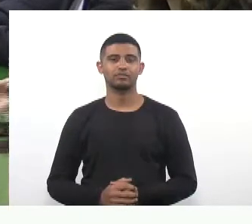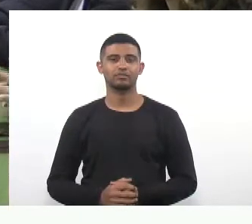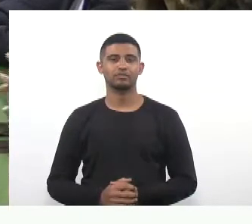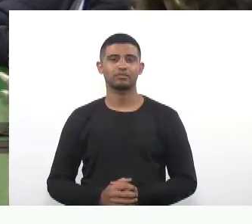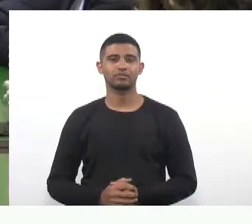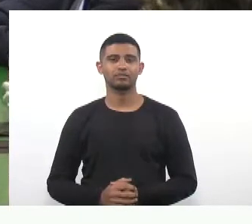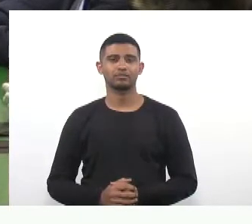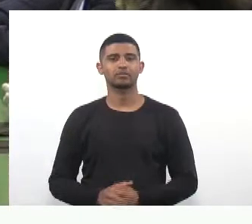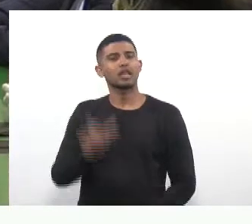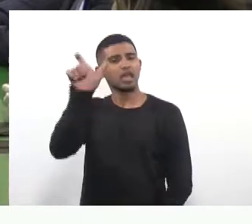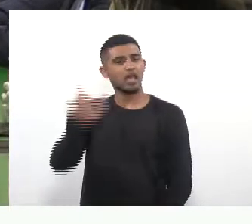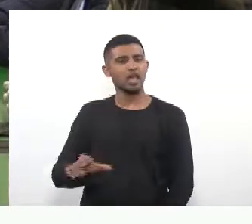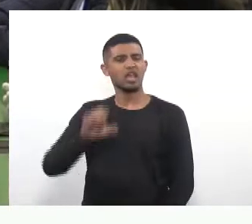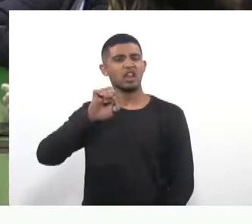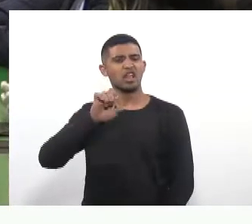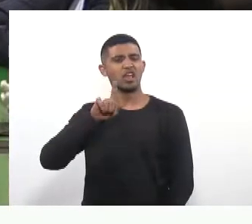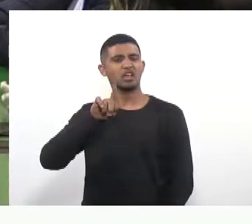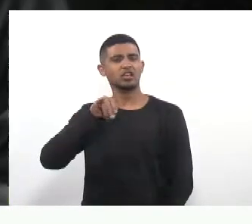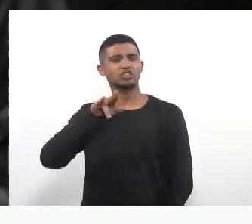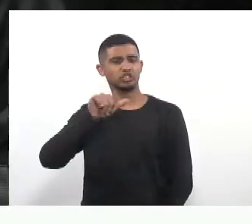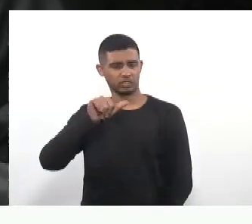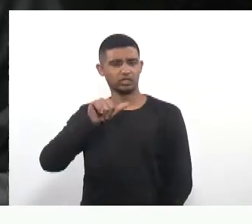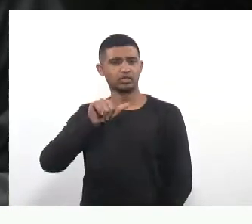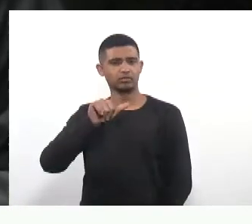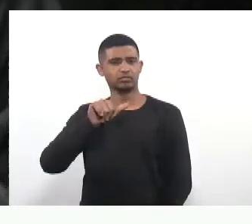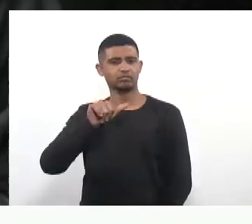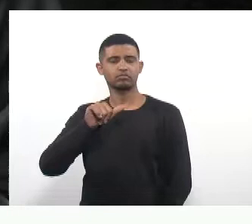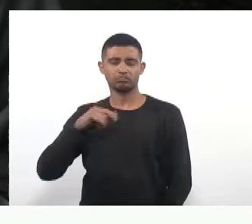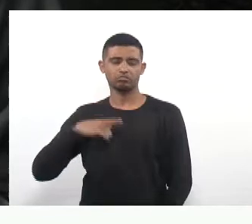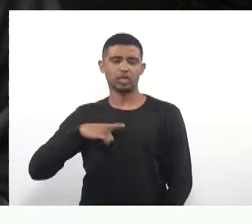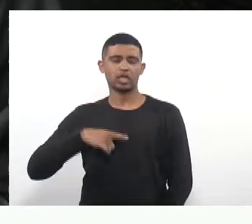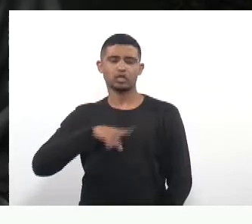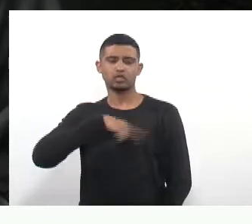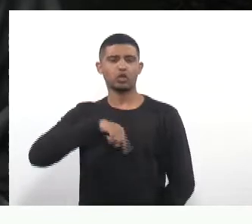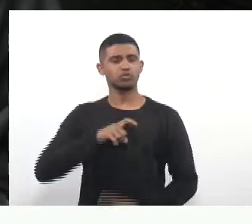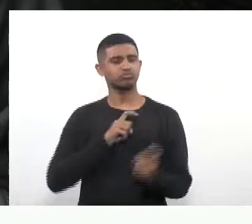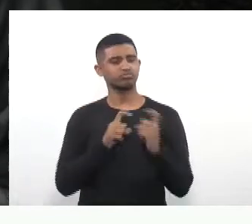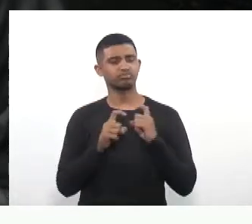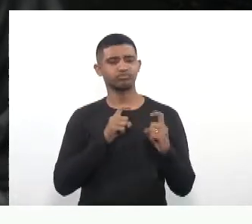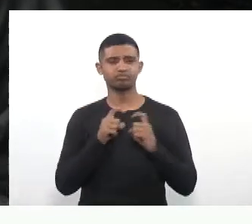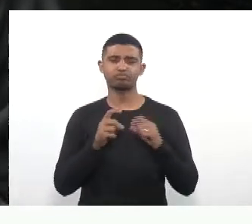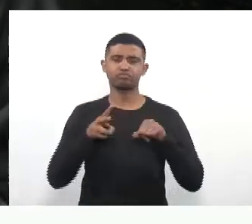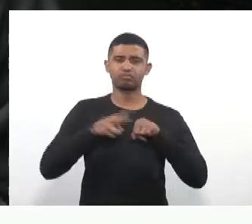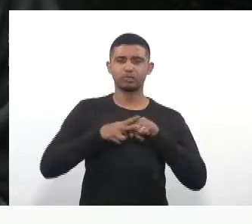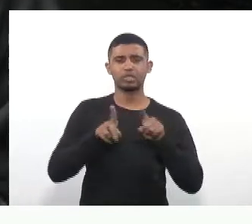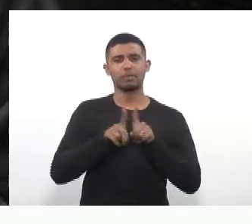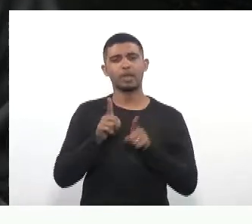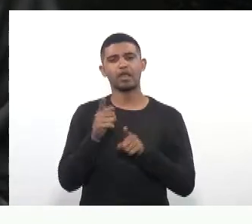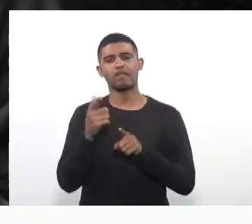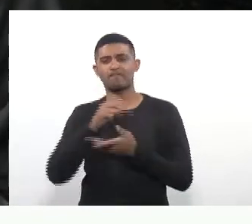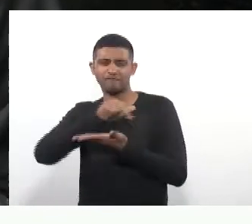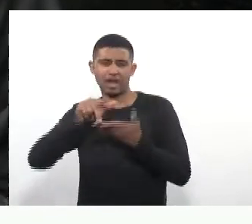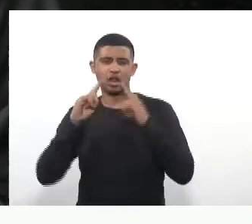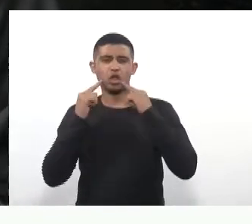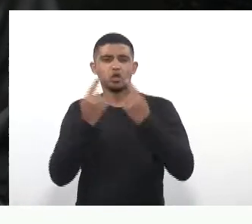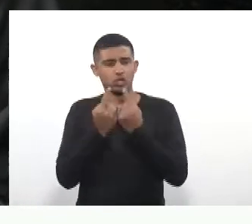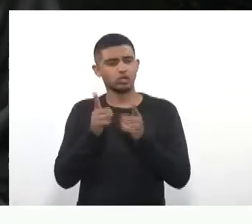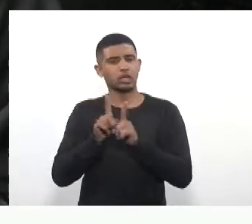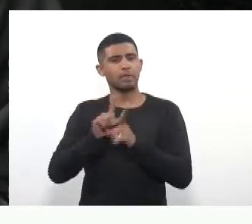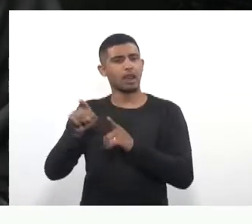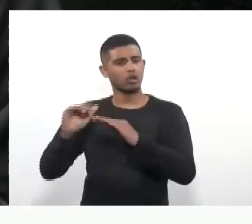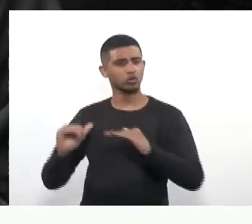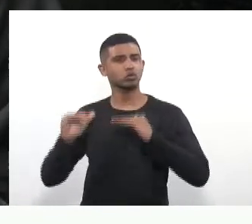se origina então, de tratativas verbais em outras audiências públicas, em autoridades, em